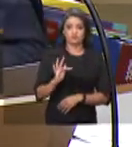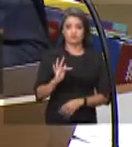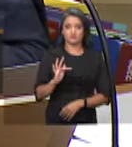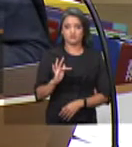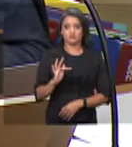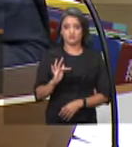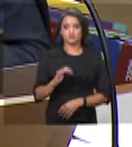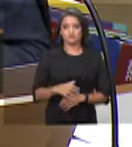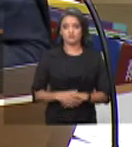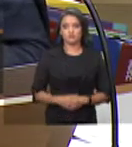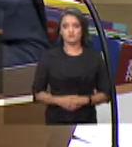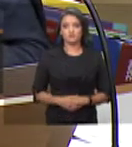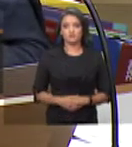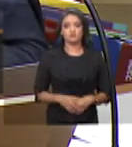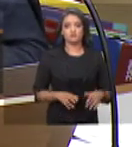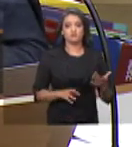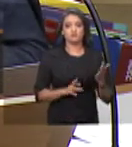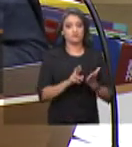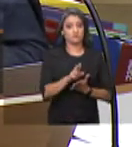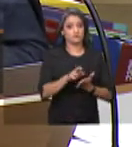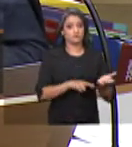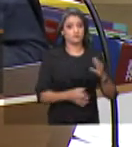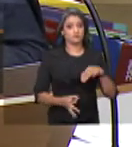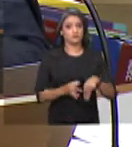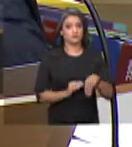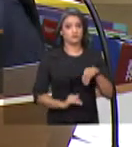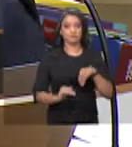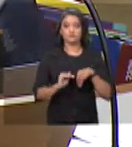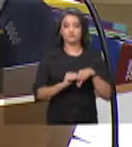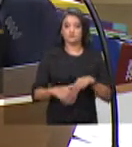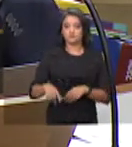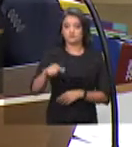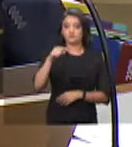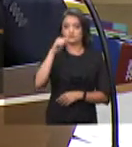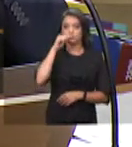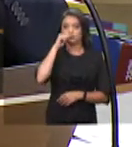sobre a relatoria do ministro Edson fachin